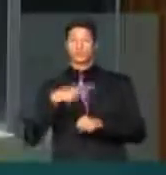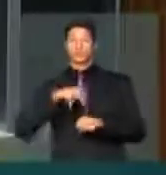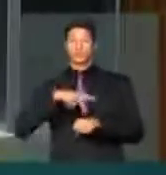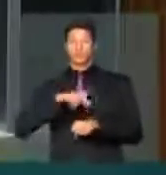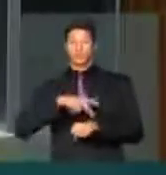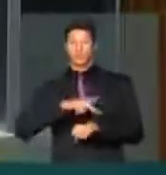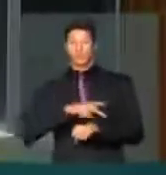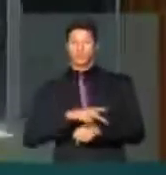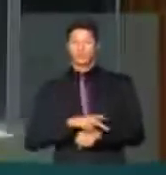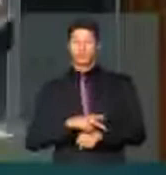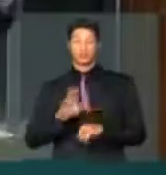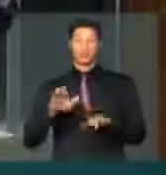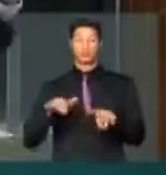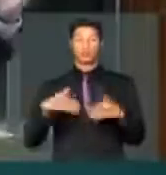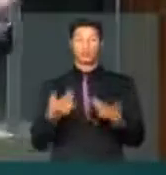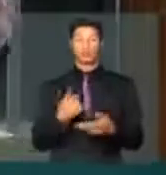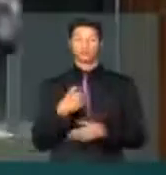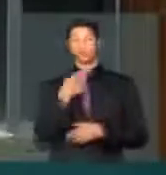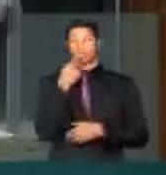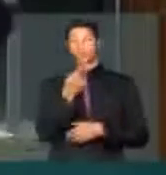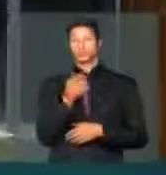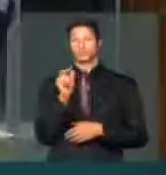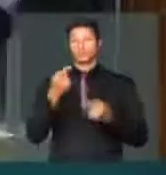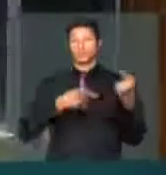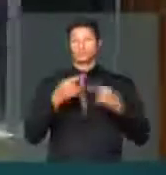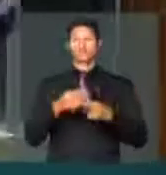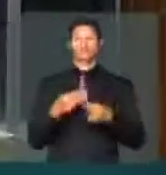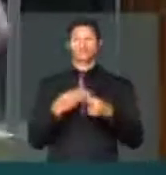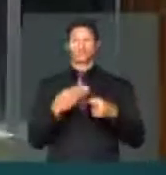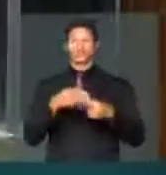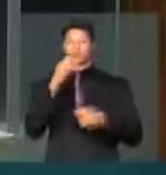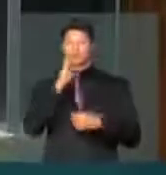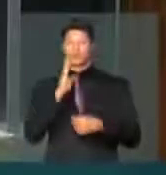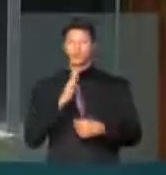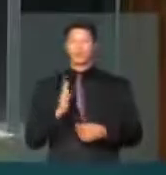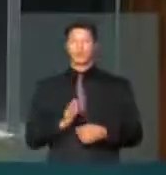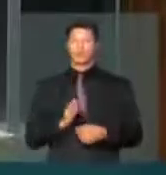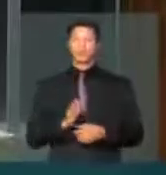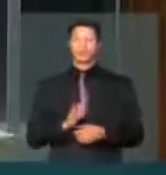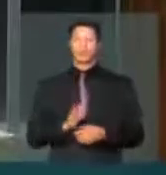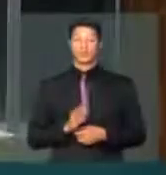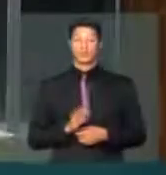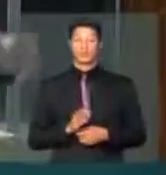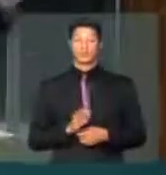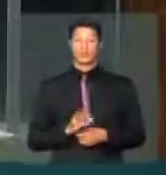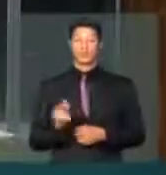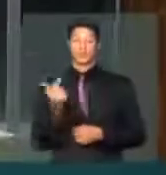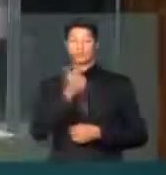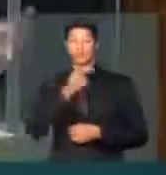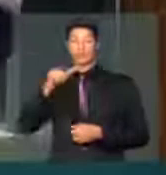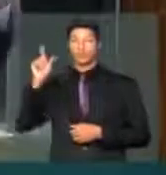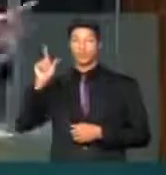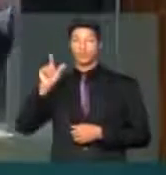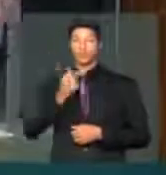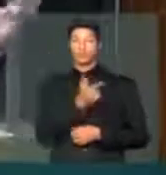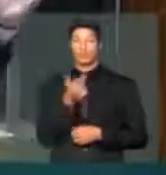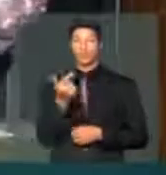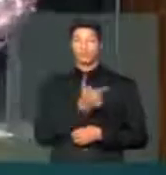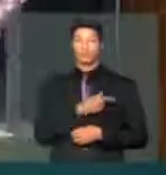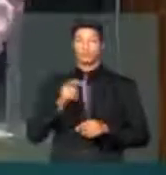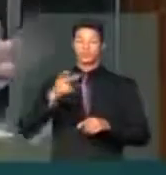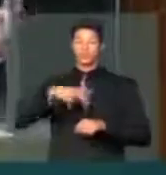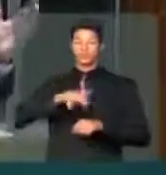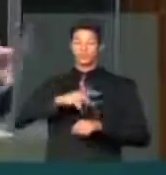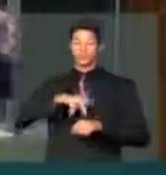países. Quando eu disse o que compete aos municípios brasileiros, os outros 22